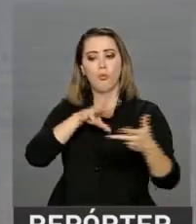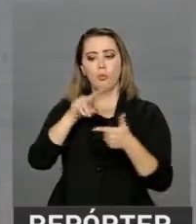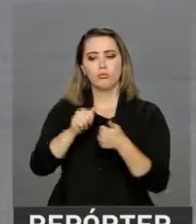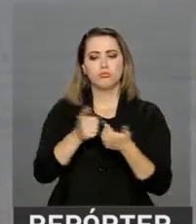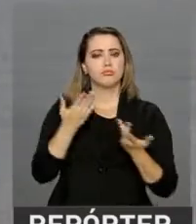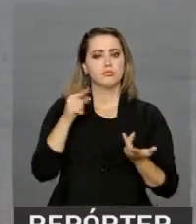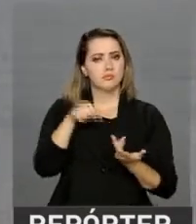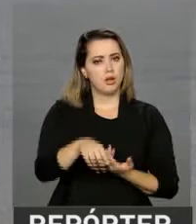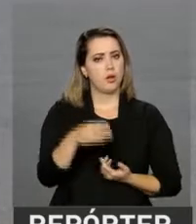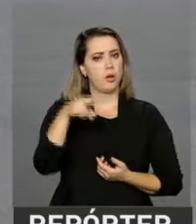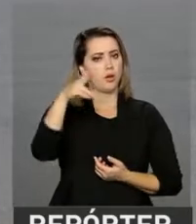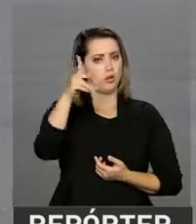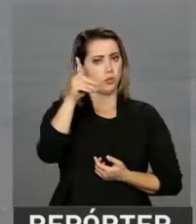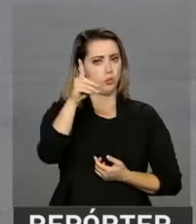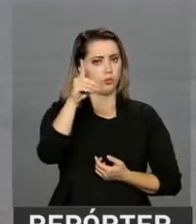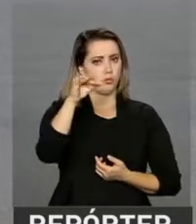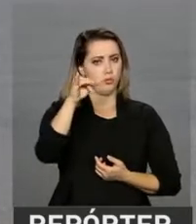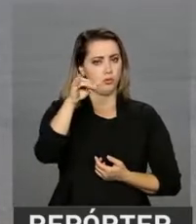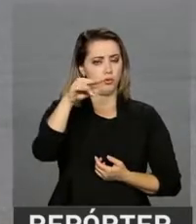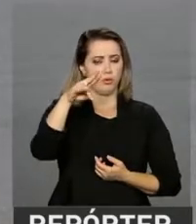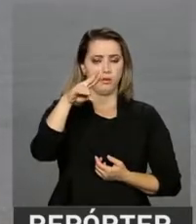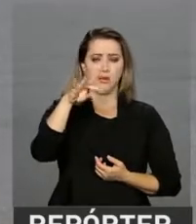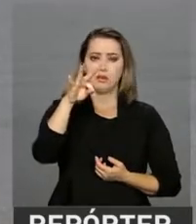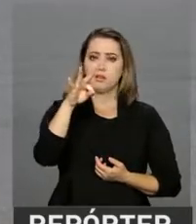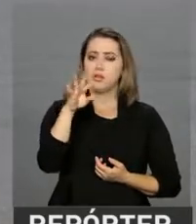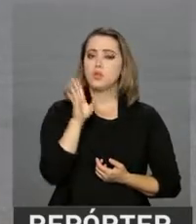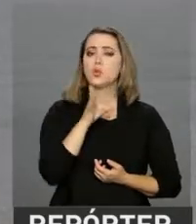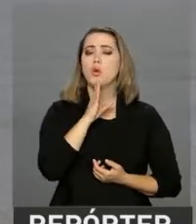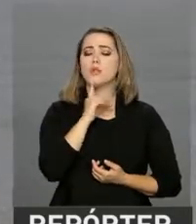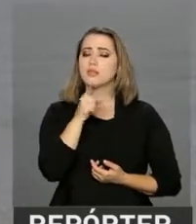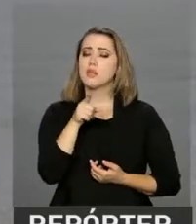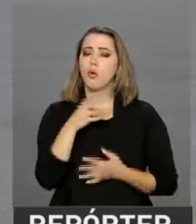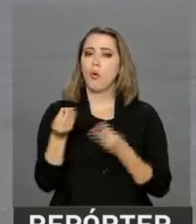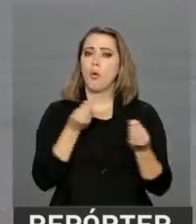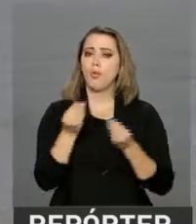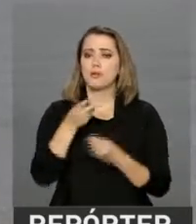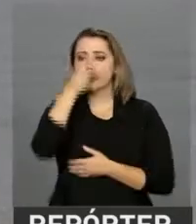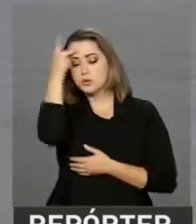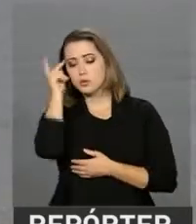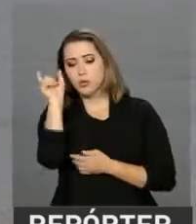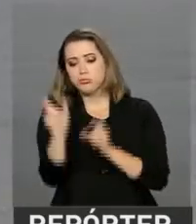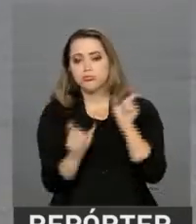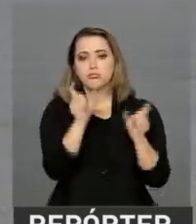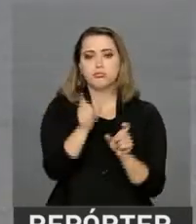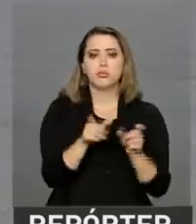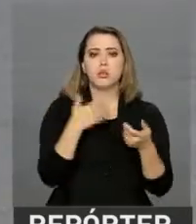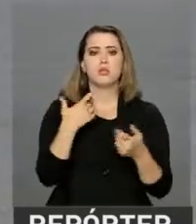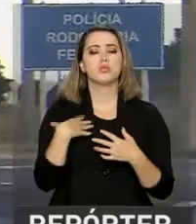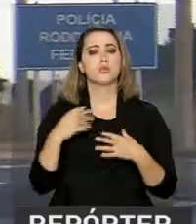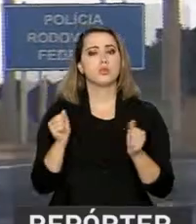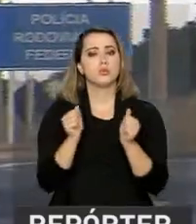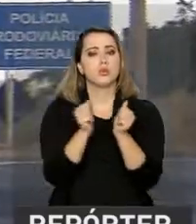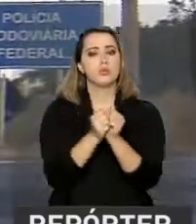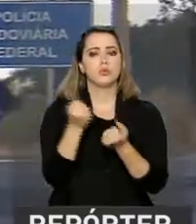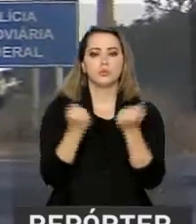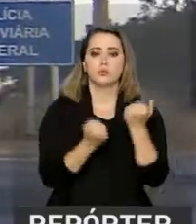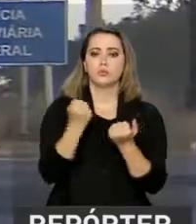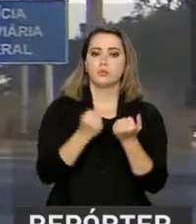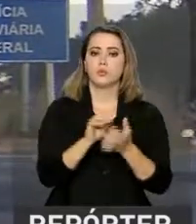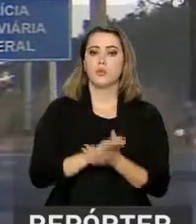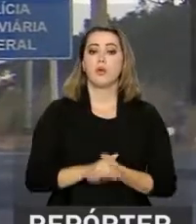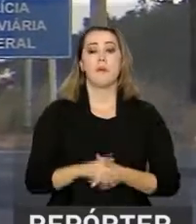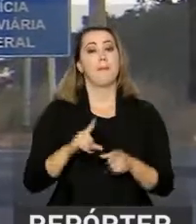de Infraestrutura de Transportes quer conhecer melhor quem cruza o país na boleia de um caminhão. E não são só